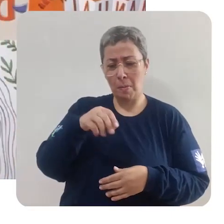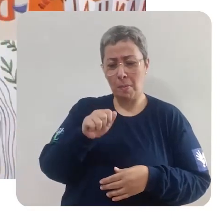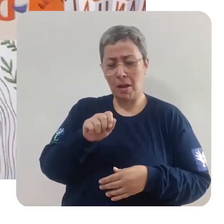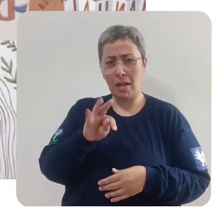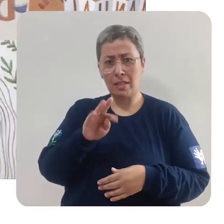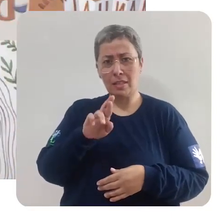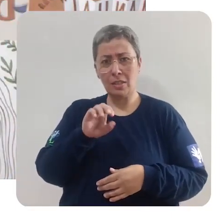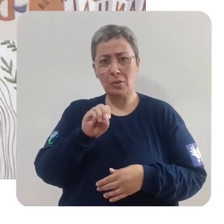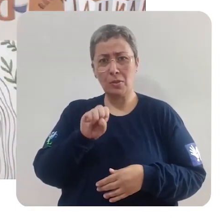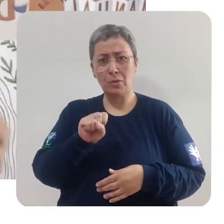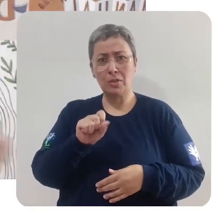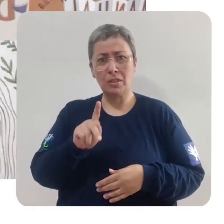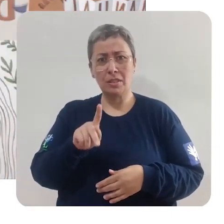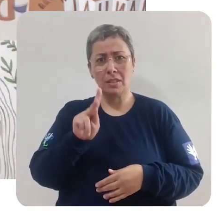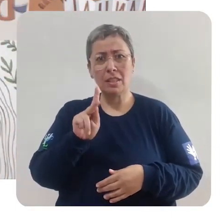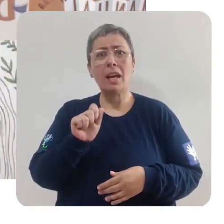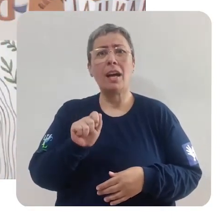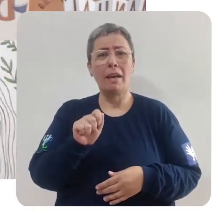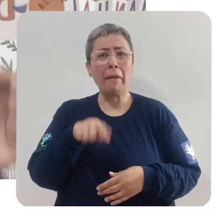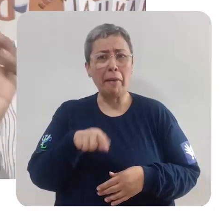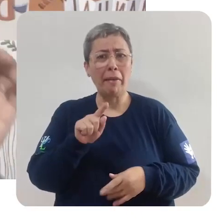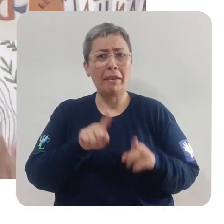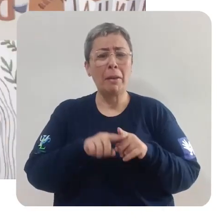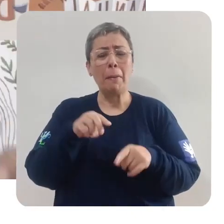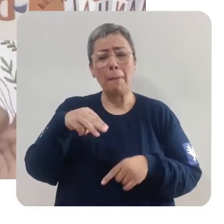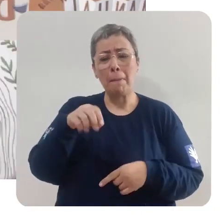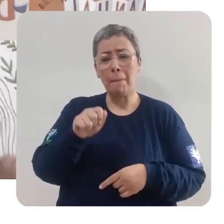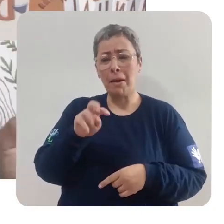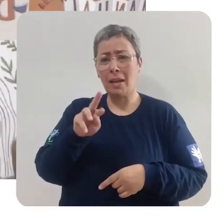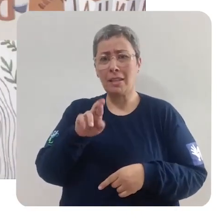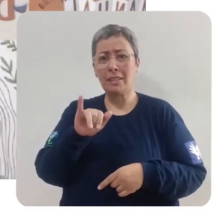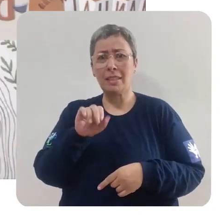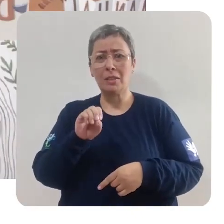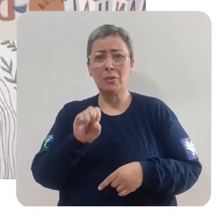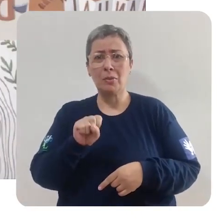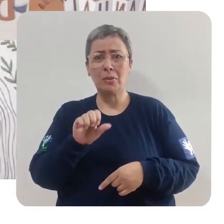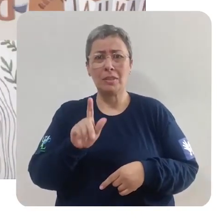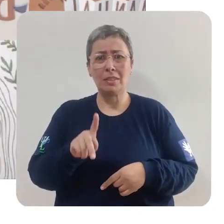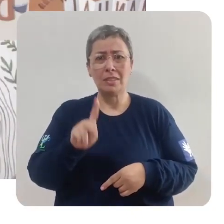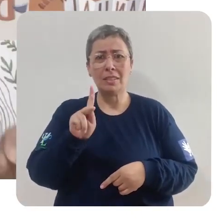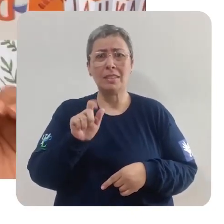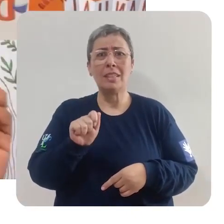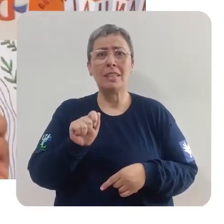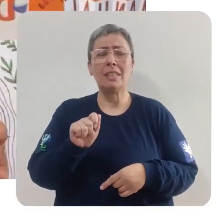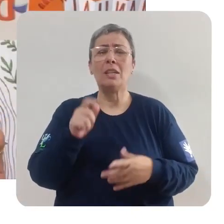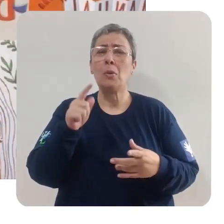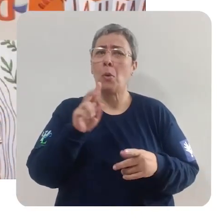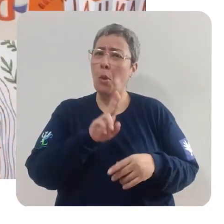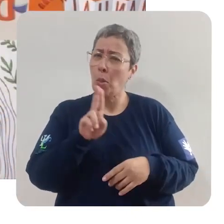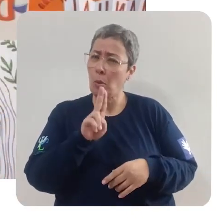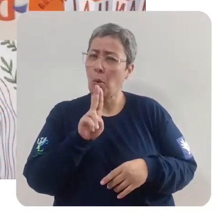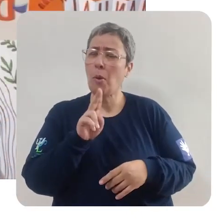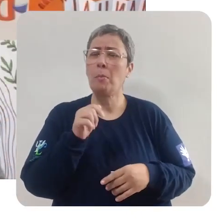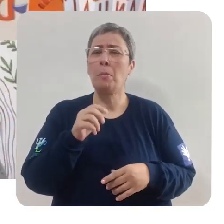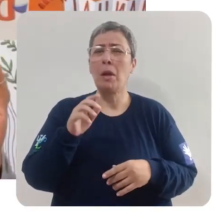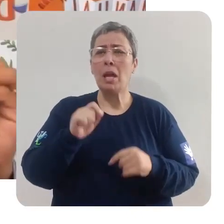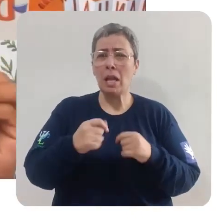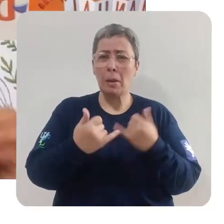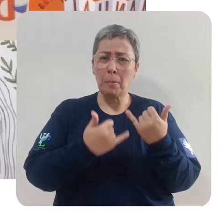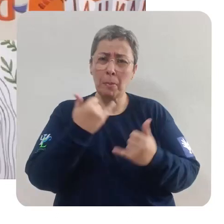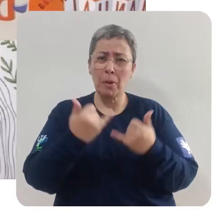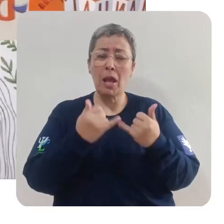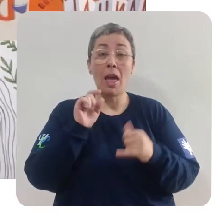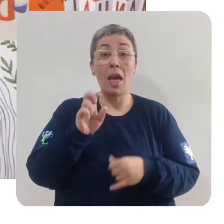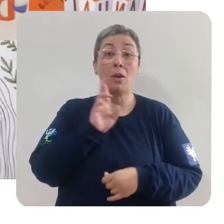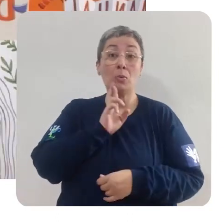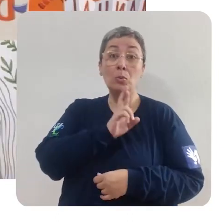Matrioshka? É assim mesmo que fala, Matrioshka. O nome dessa boneca vem da Rússia,